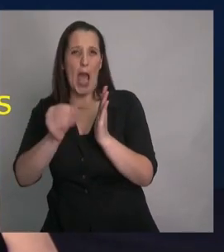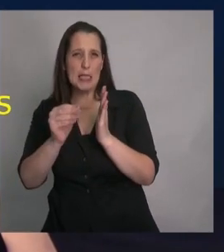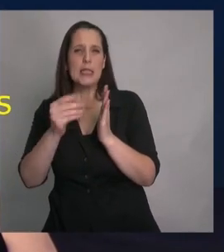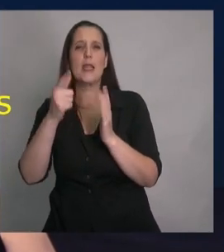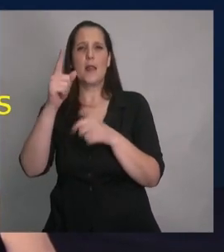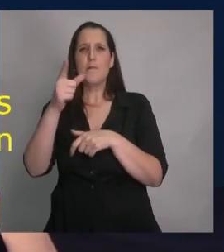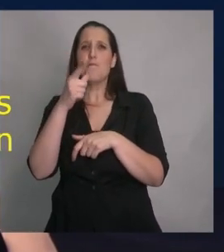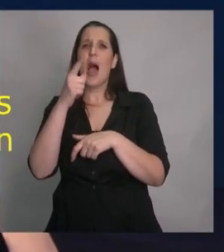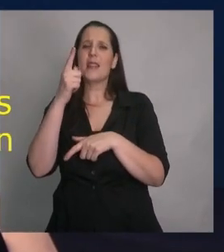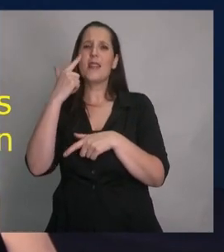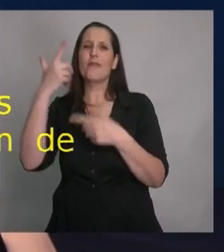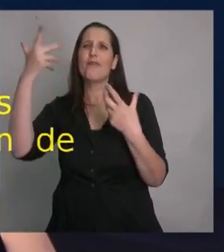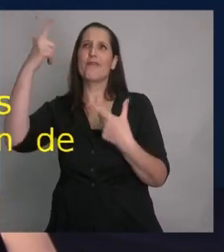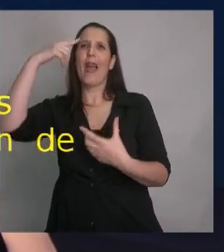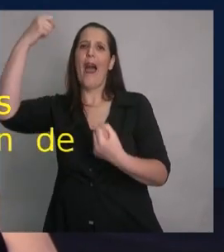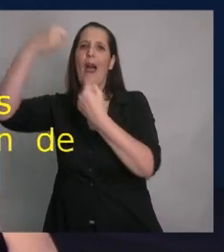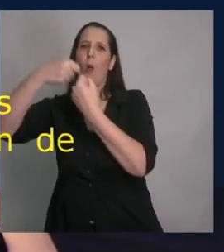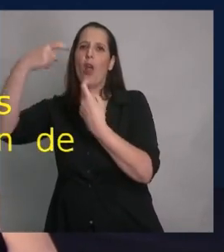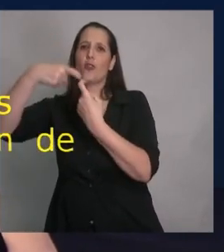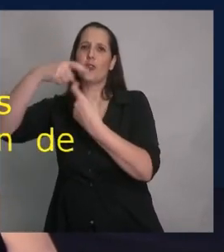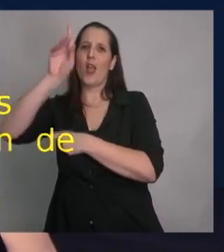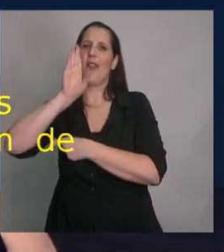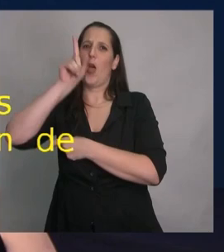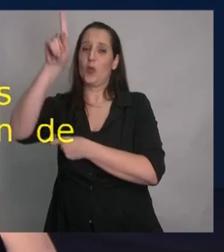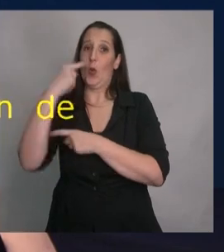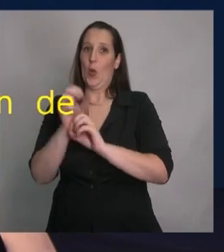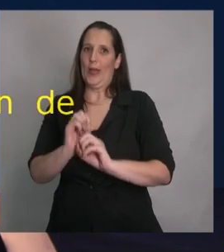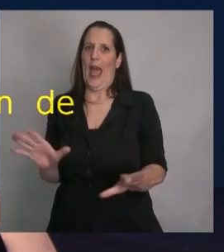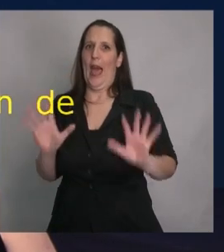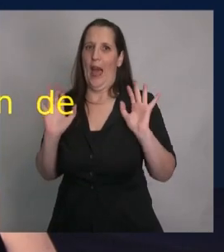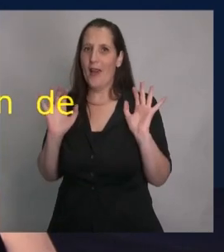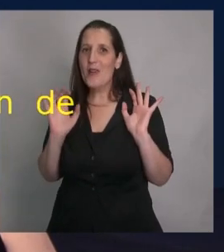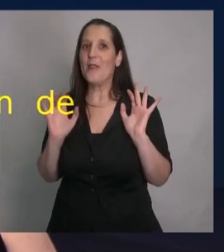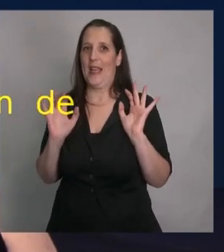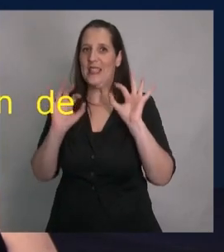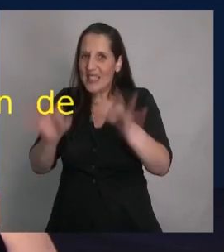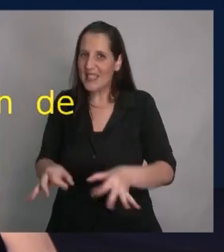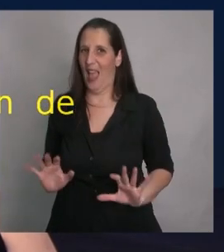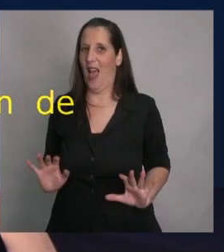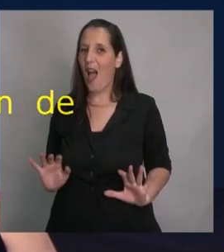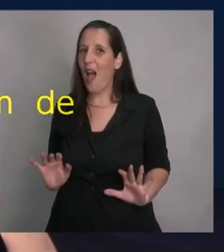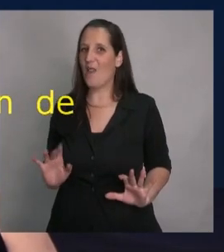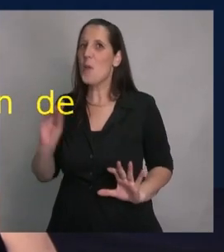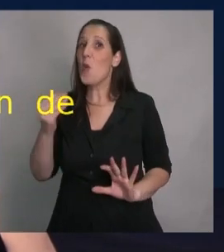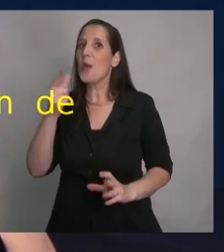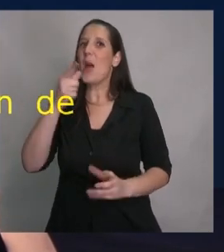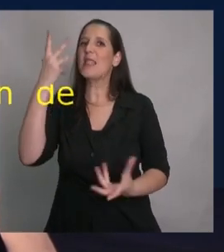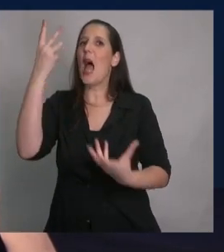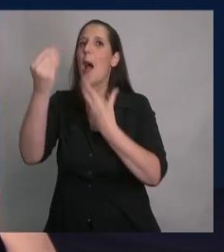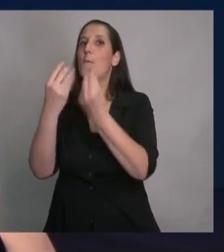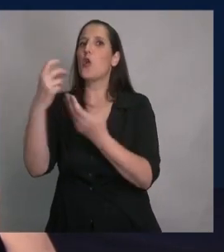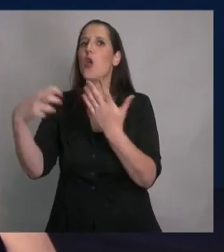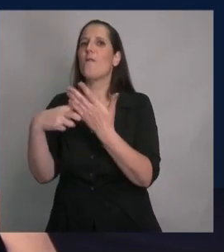-americano. Mais grave, a colaboração de procuradores da Lava Jato brasileira com o